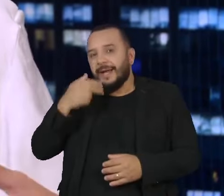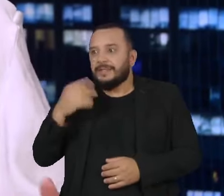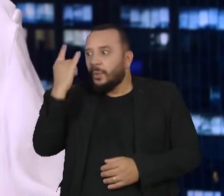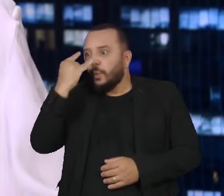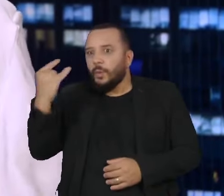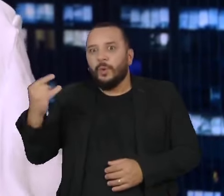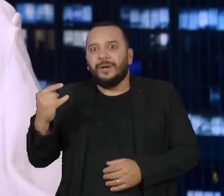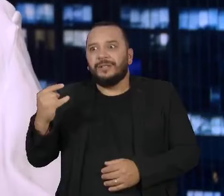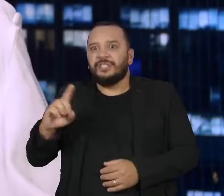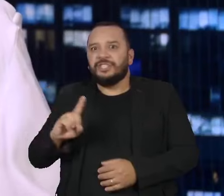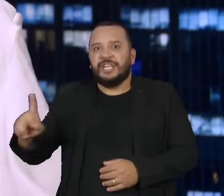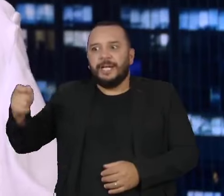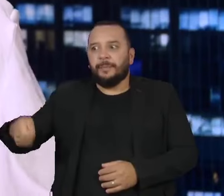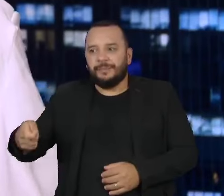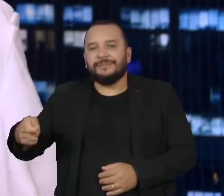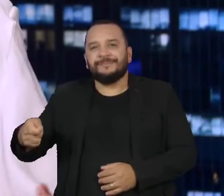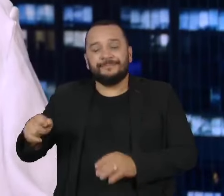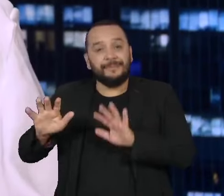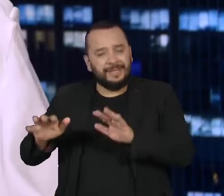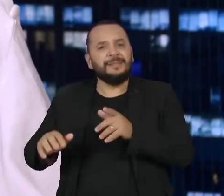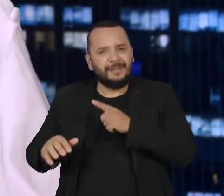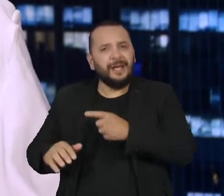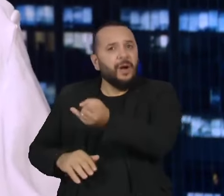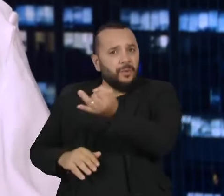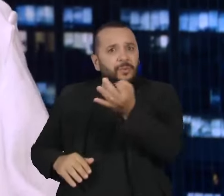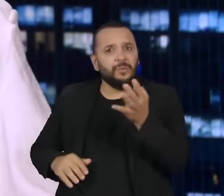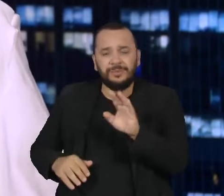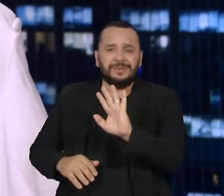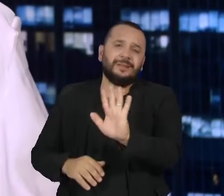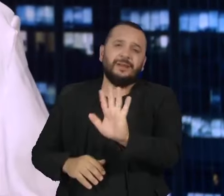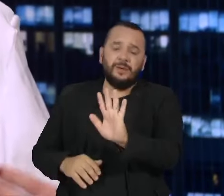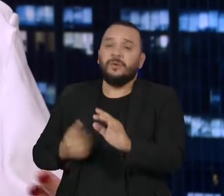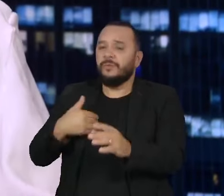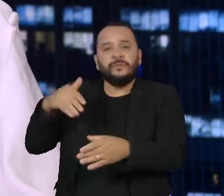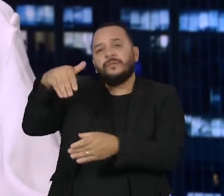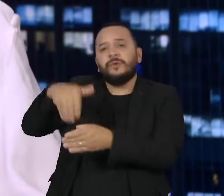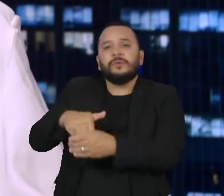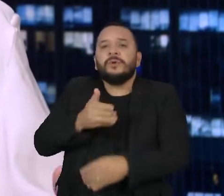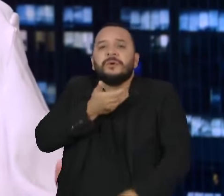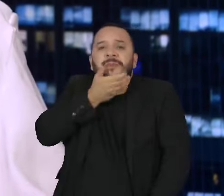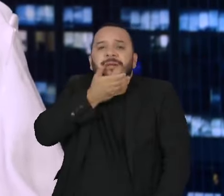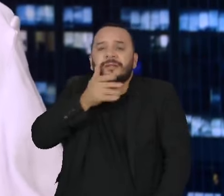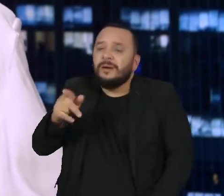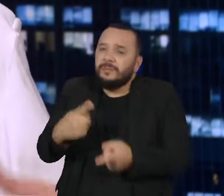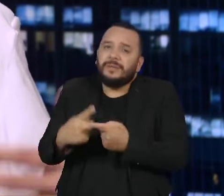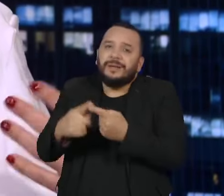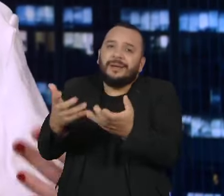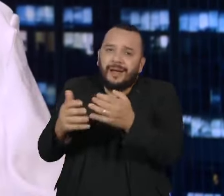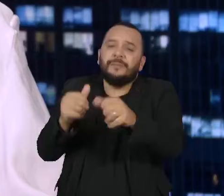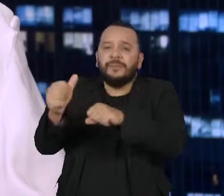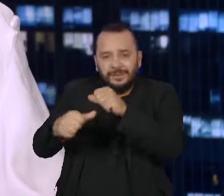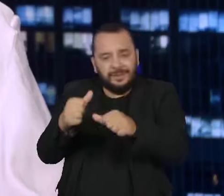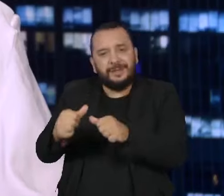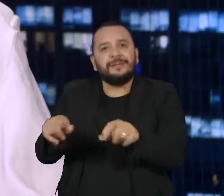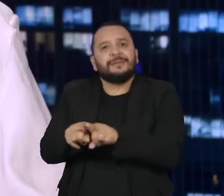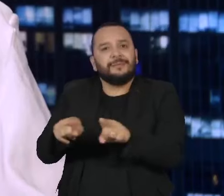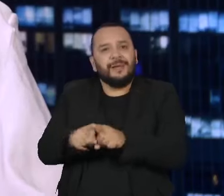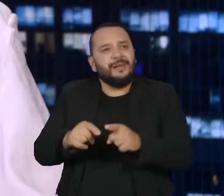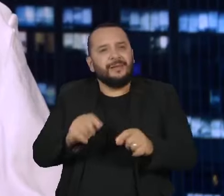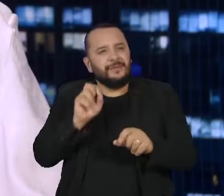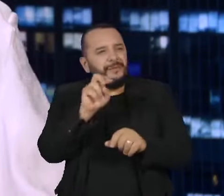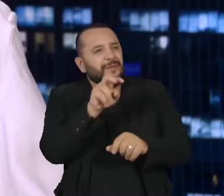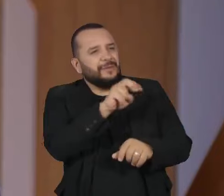esse projeto político, existe uma outra parcela que não, que votou por um sentimento de mudança, que votou por um sentimento de cansaço com